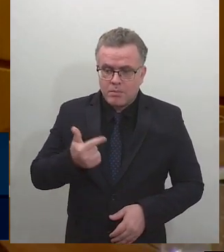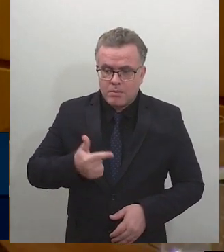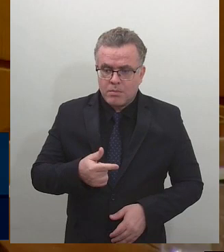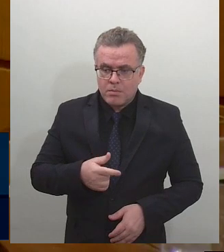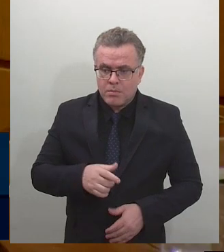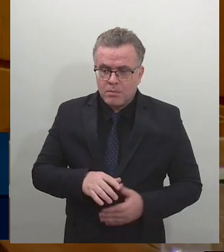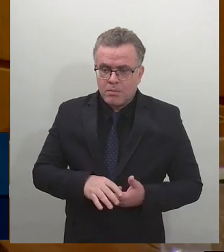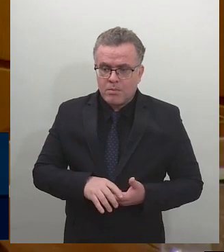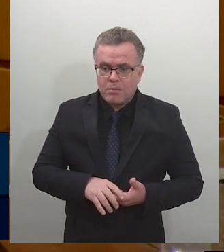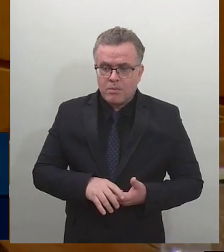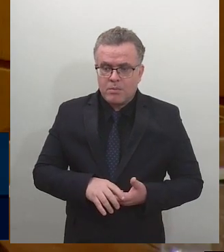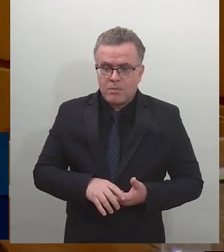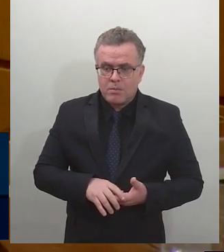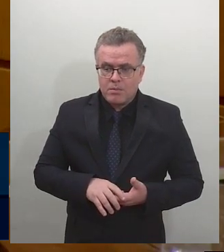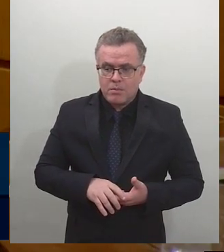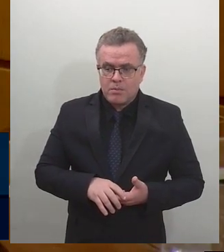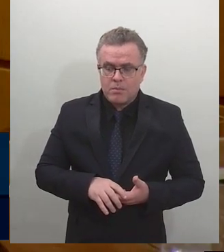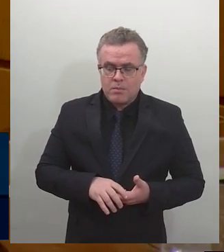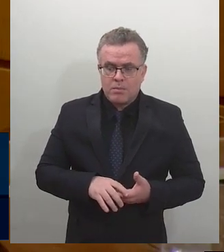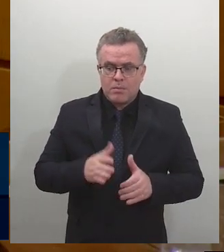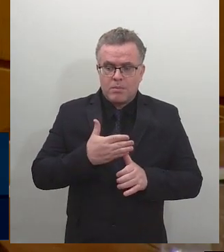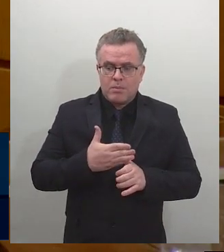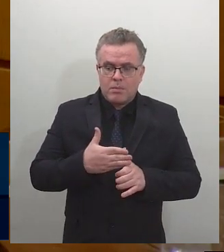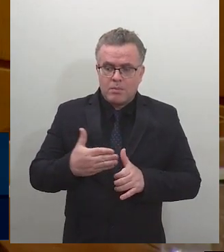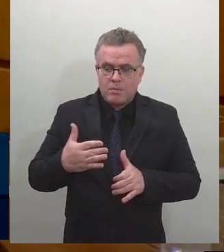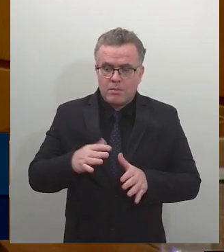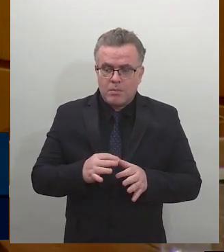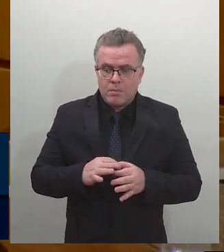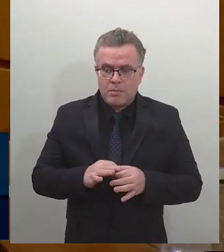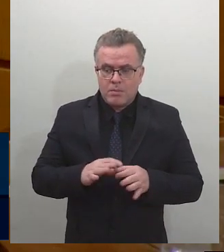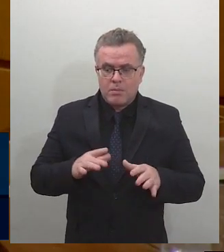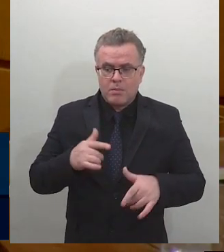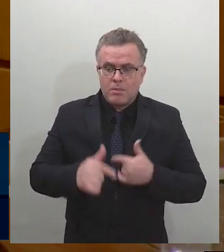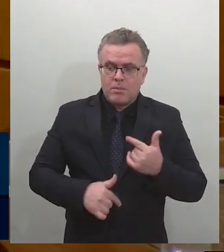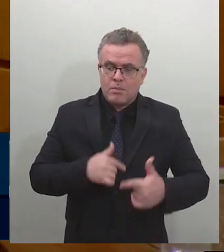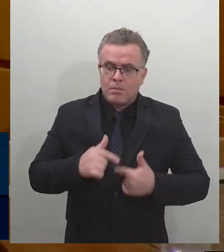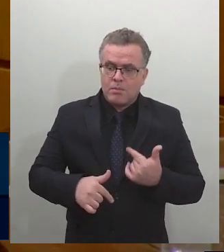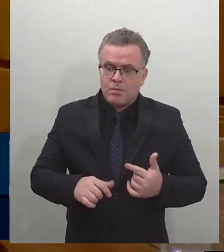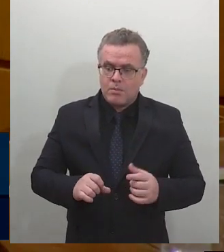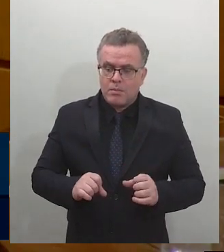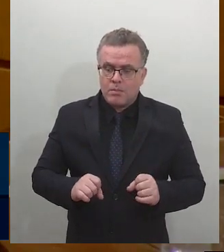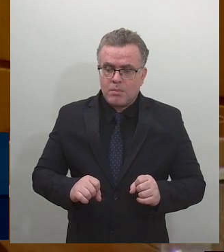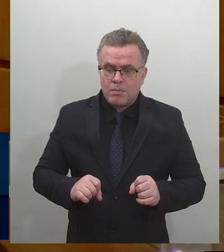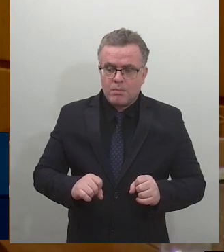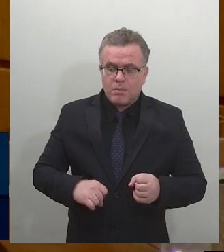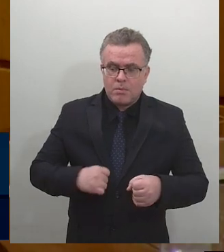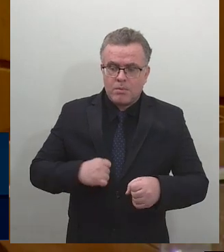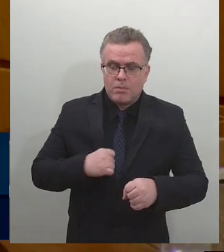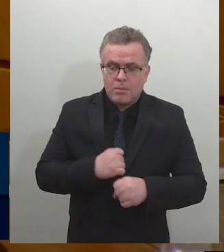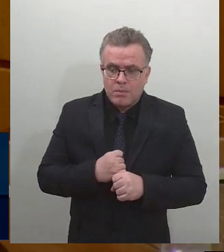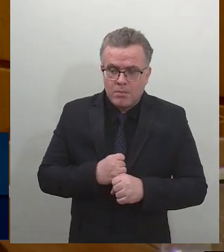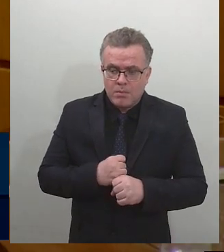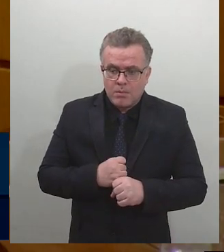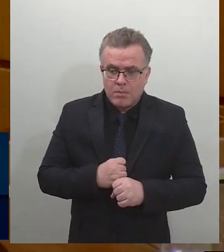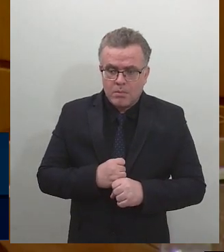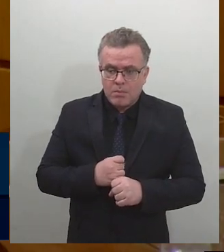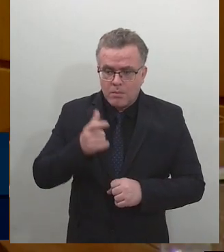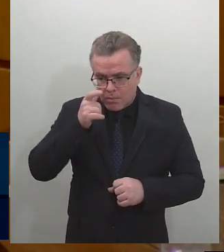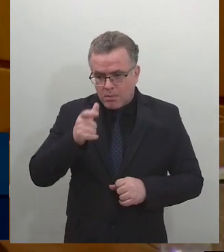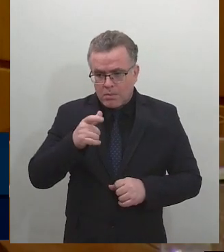mandato trabalhou para defender os interesses do nosso sergipanos e